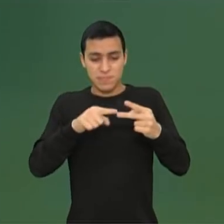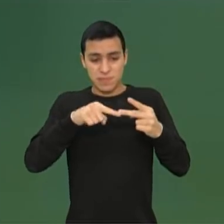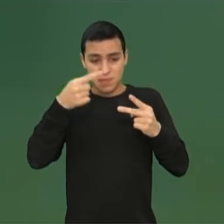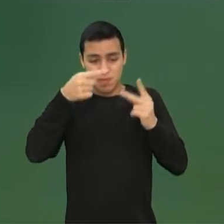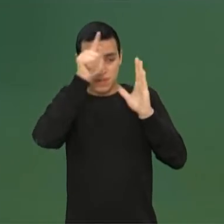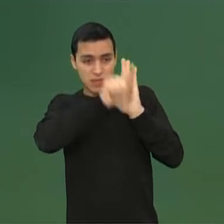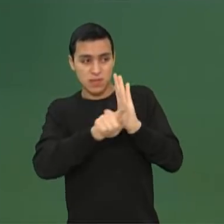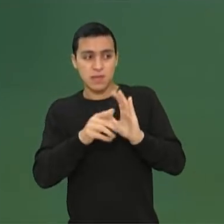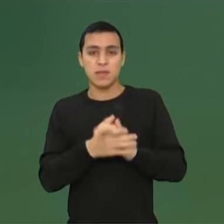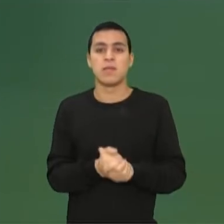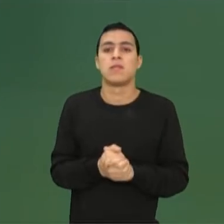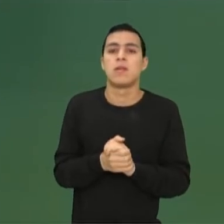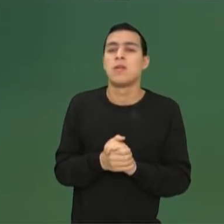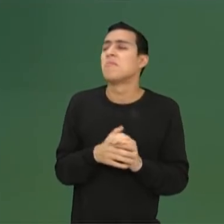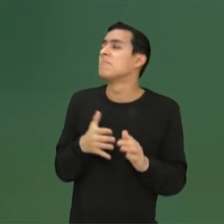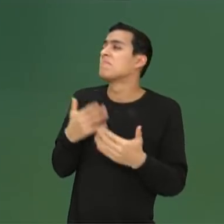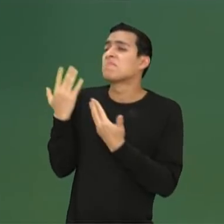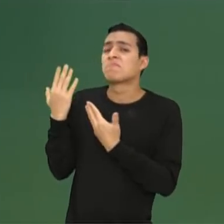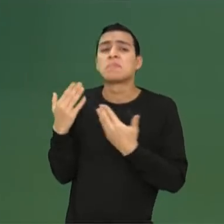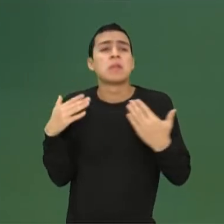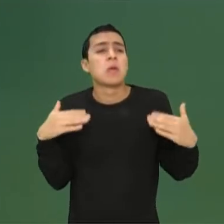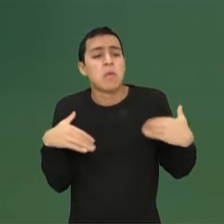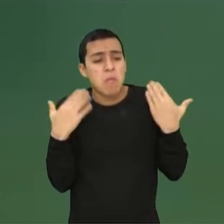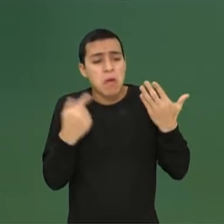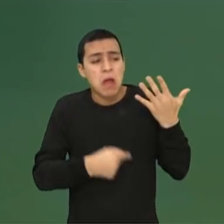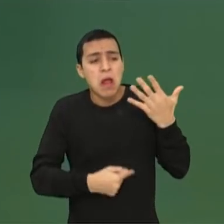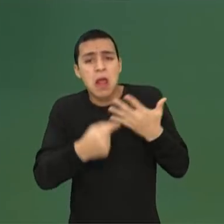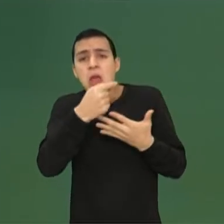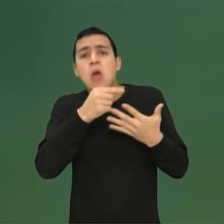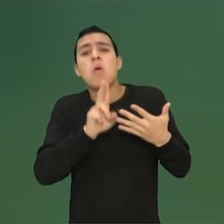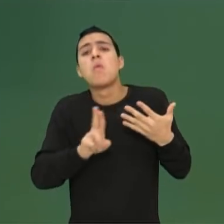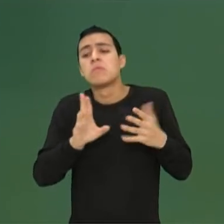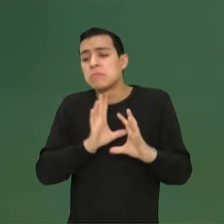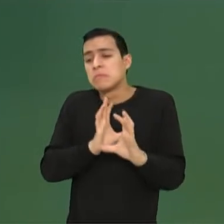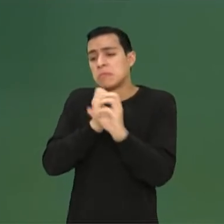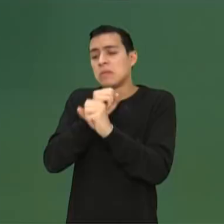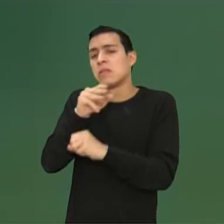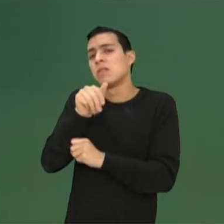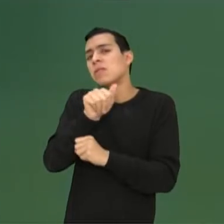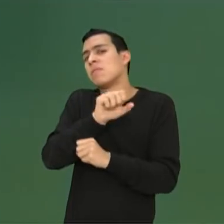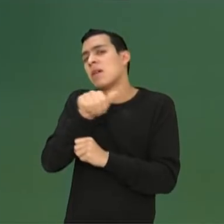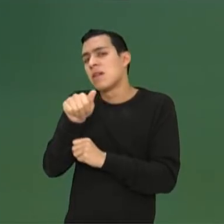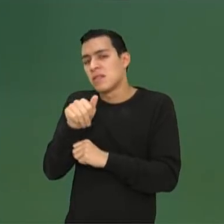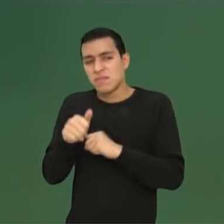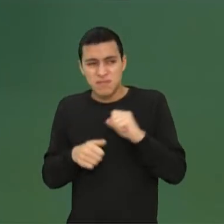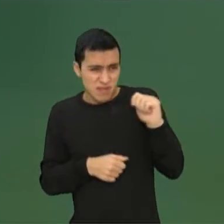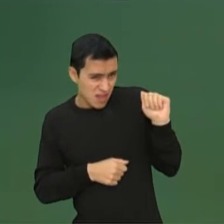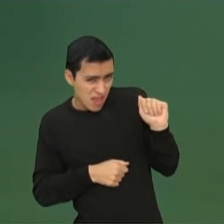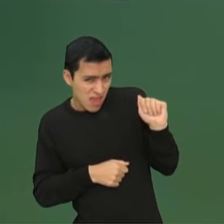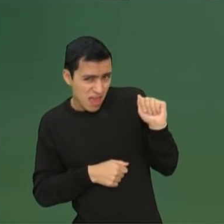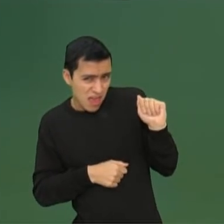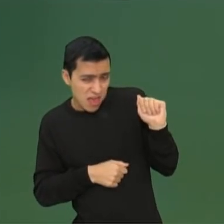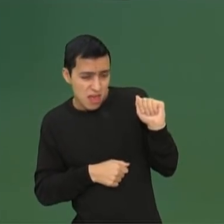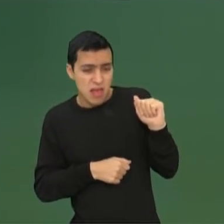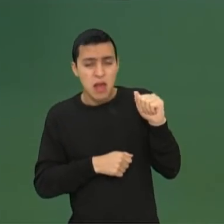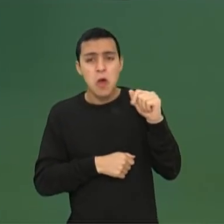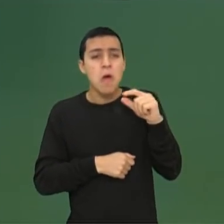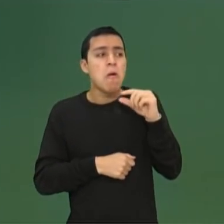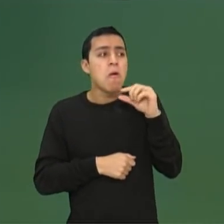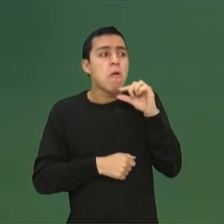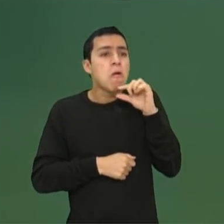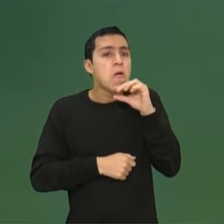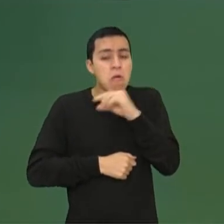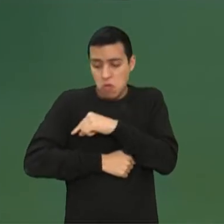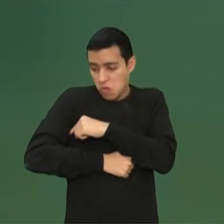de hoje? Então, qual é o instrumento usado para medir a massa? Será que é a letra A, o termômetro?